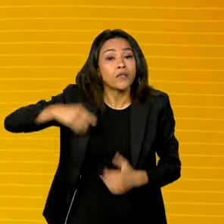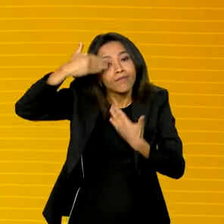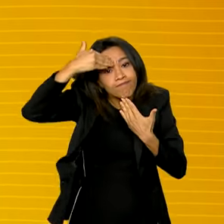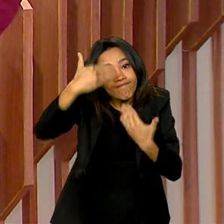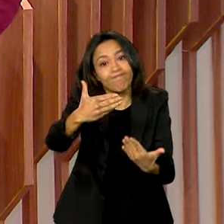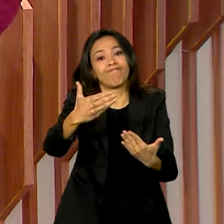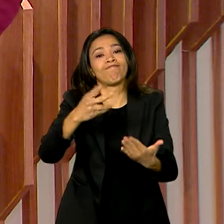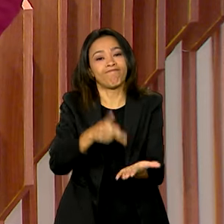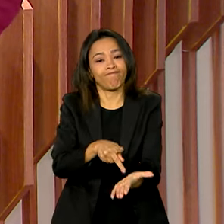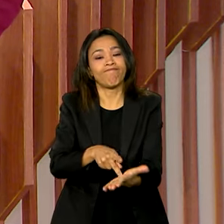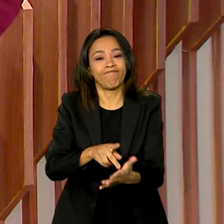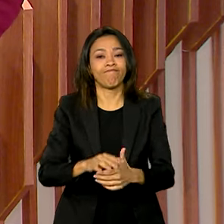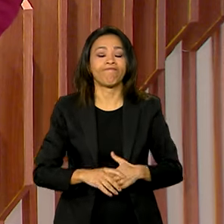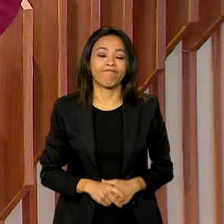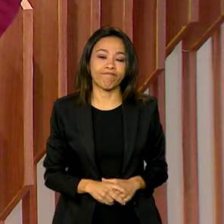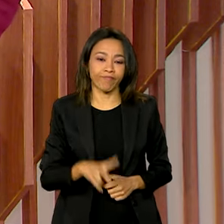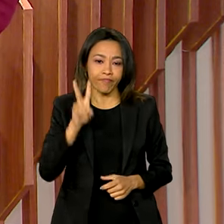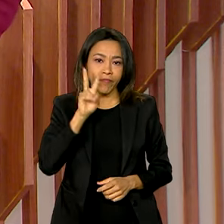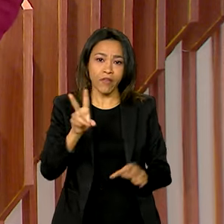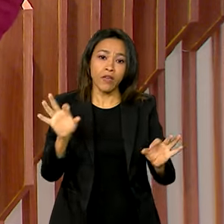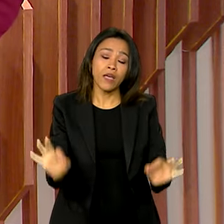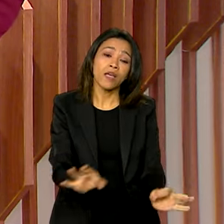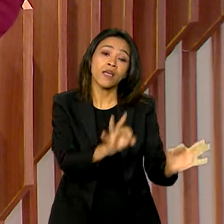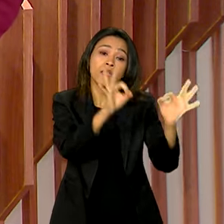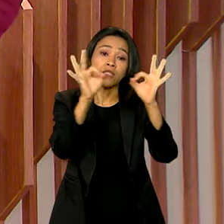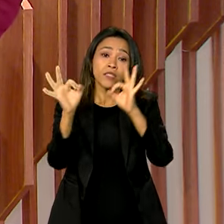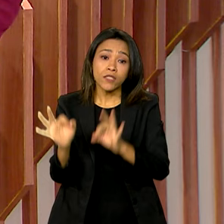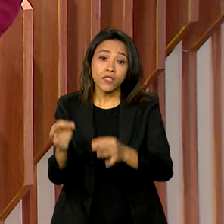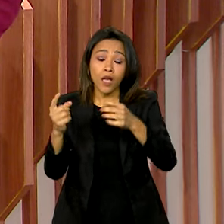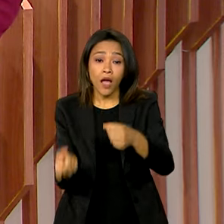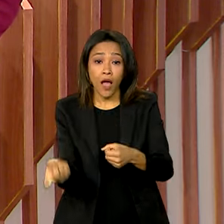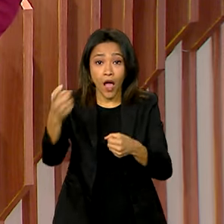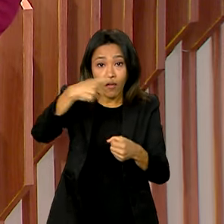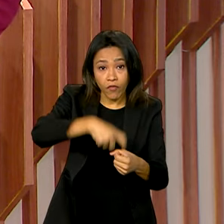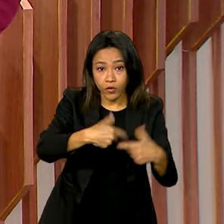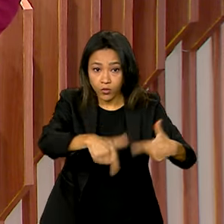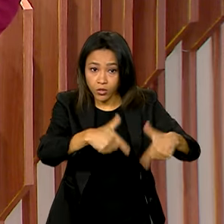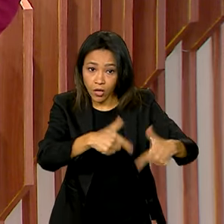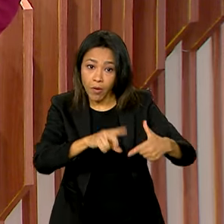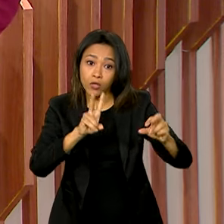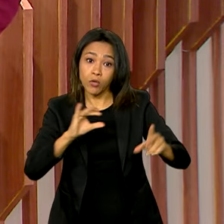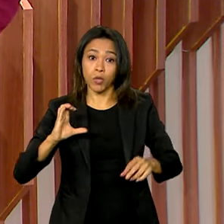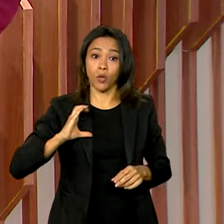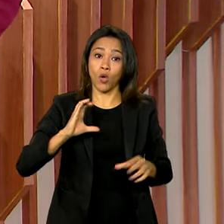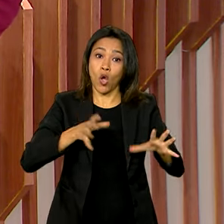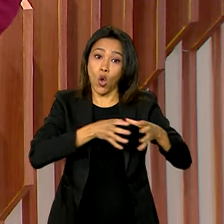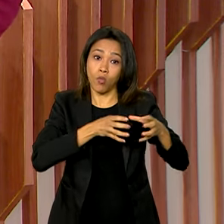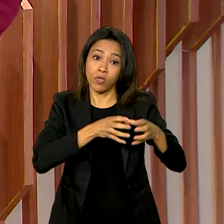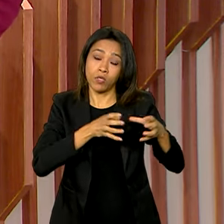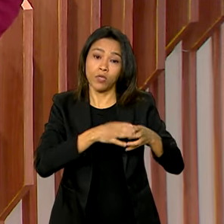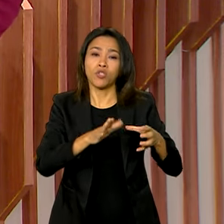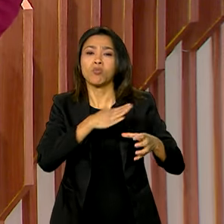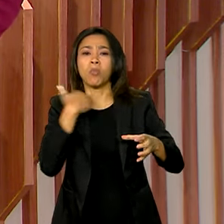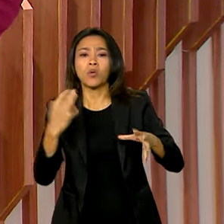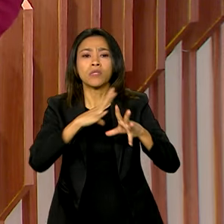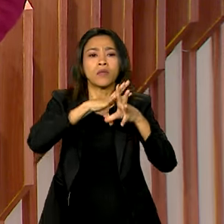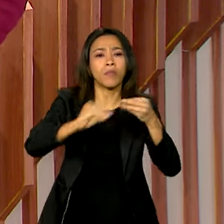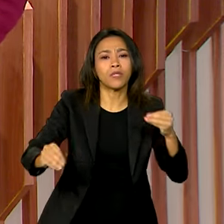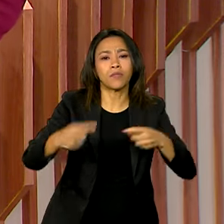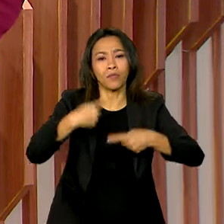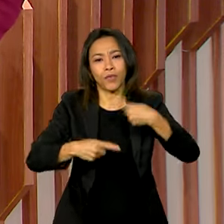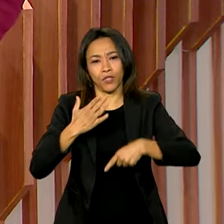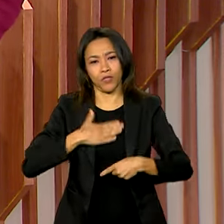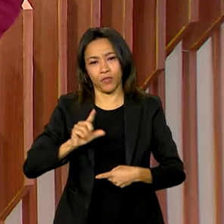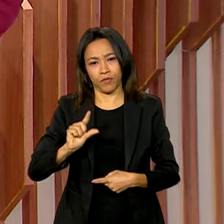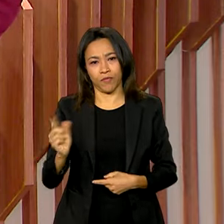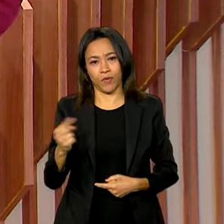mesmo. Veja a seguir, retomados os trabalhos da Comissão sobre Mortos e Desaparecidos Políticos. A gente